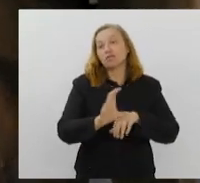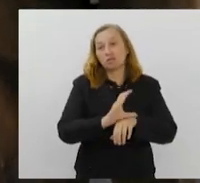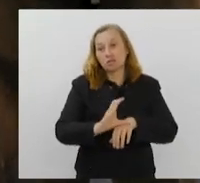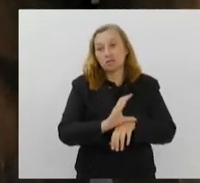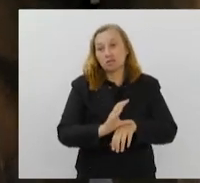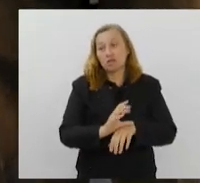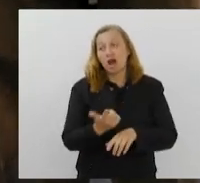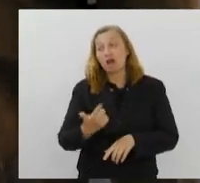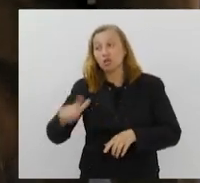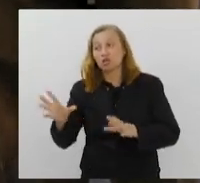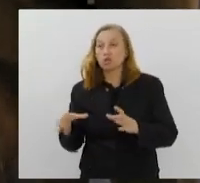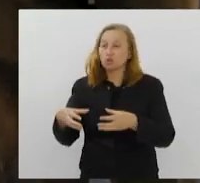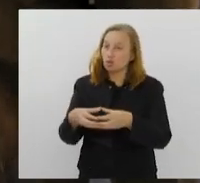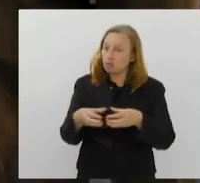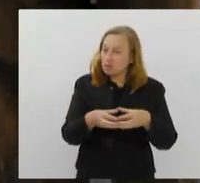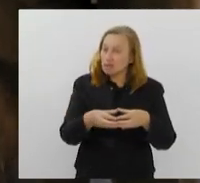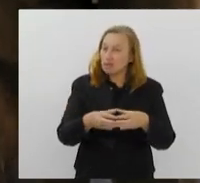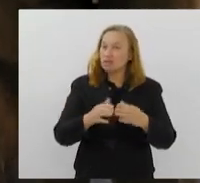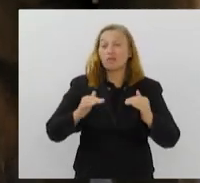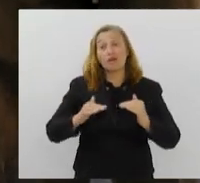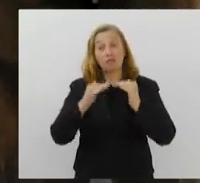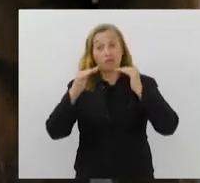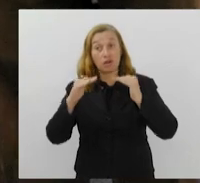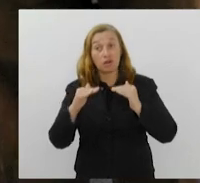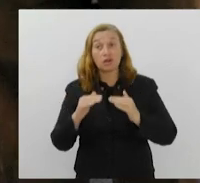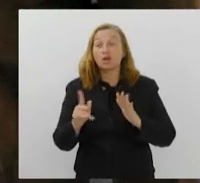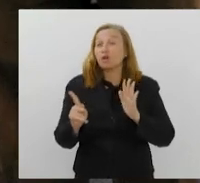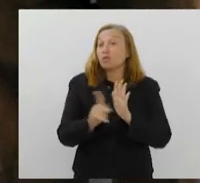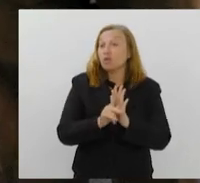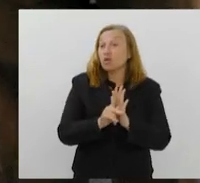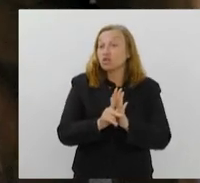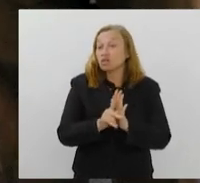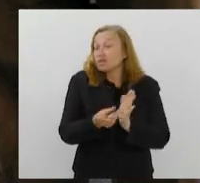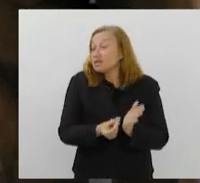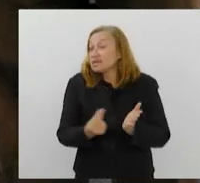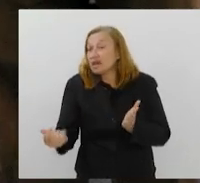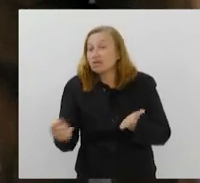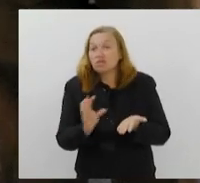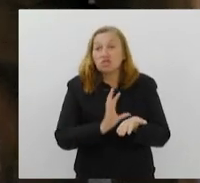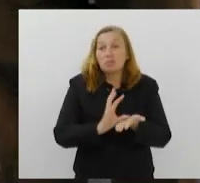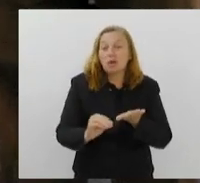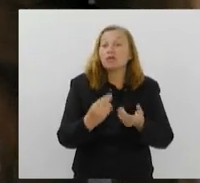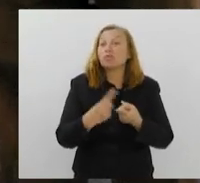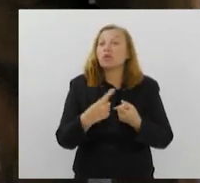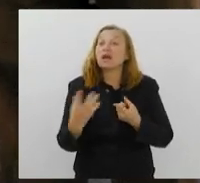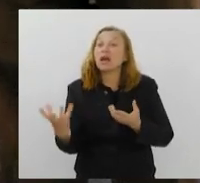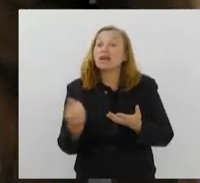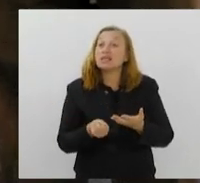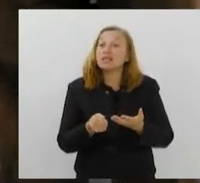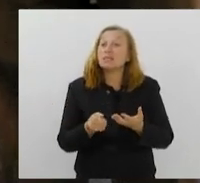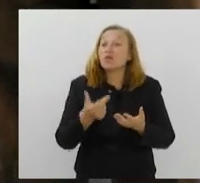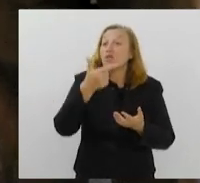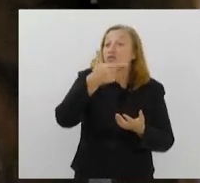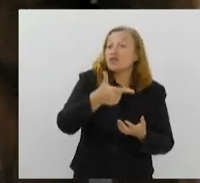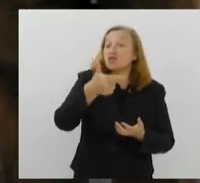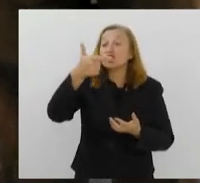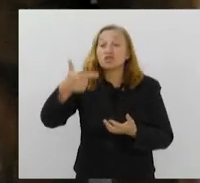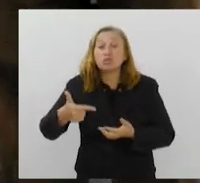as outras comissões votaram favorável e o projeto saiu de pauta porque recebeu